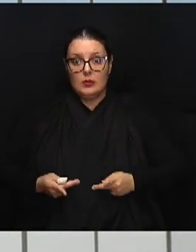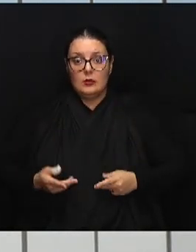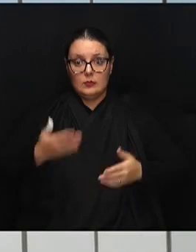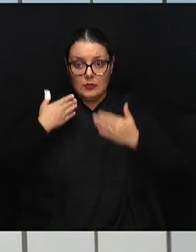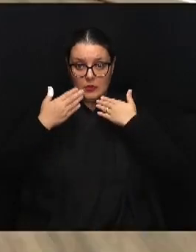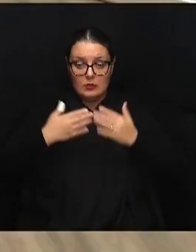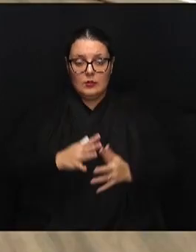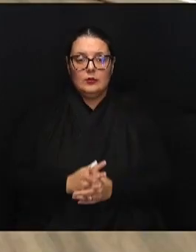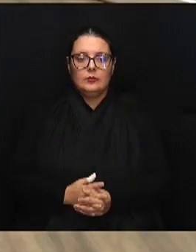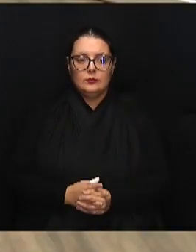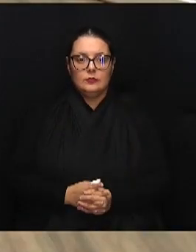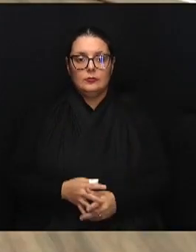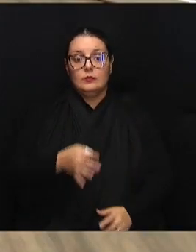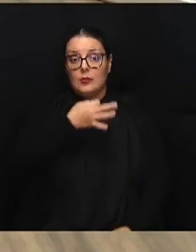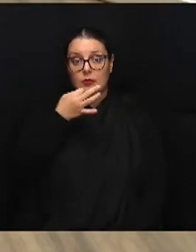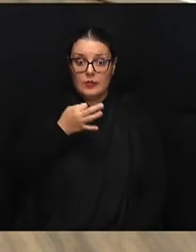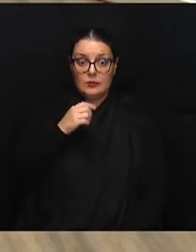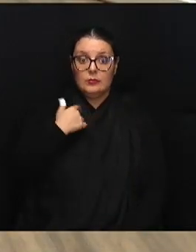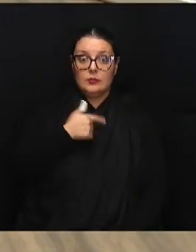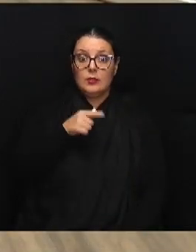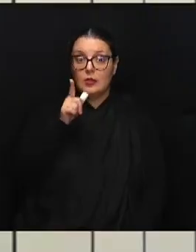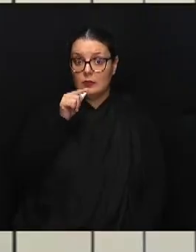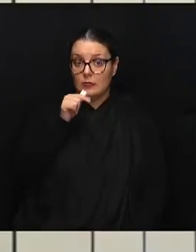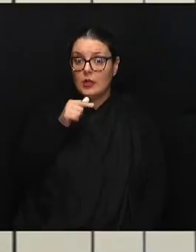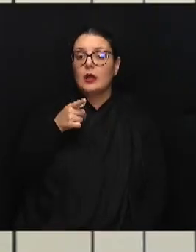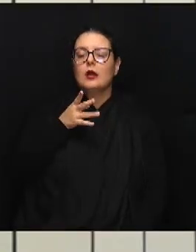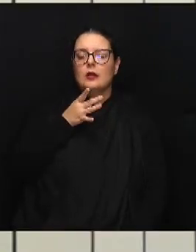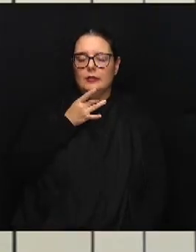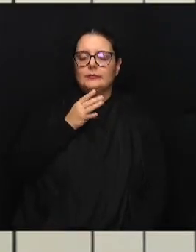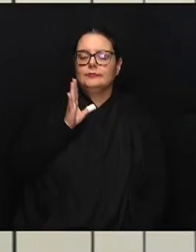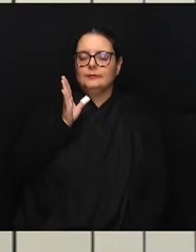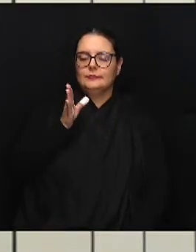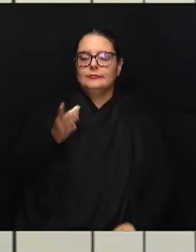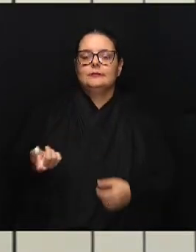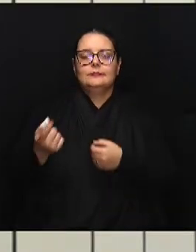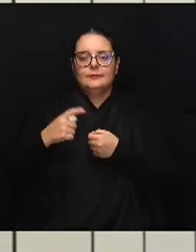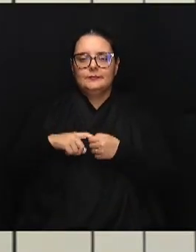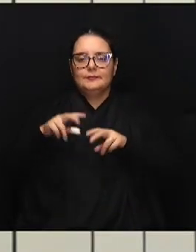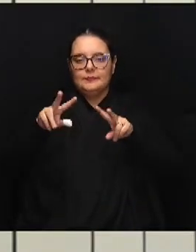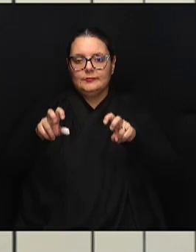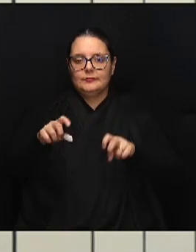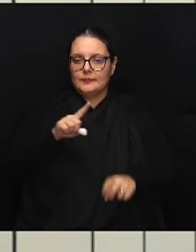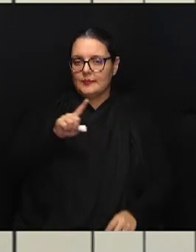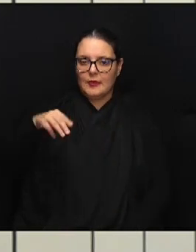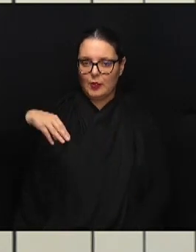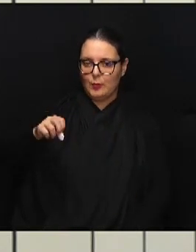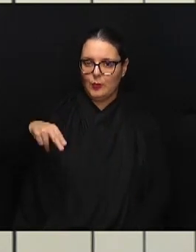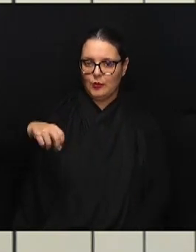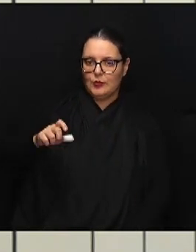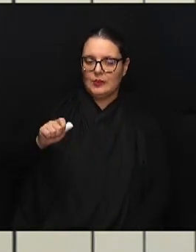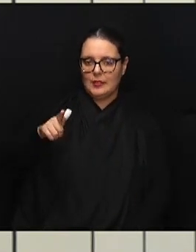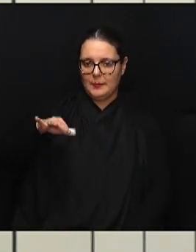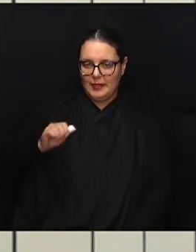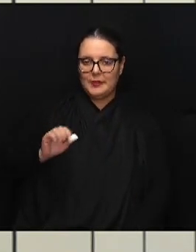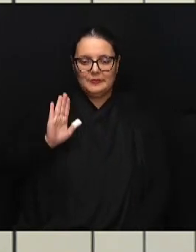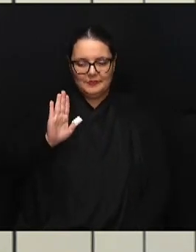conversar. Perfeito. Bom, a gente vai tomar uma água e volta daqui a pouquinho com o assunto não monogamia. Até já.